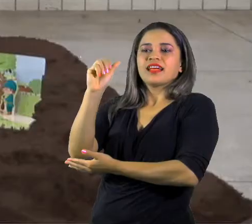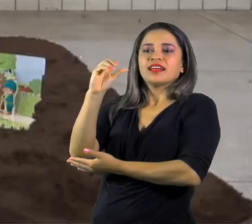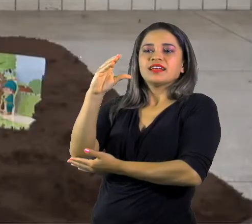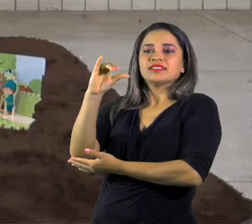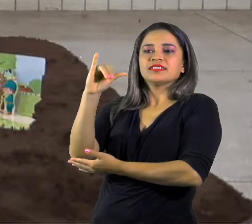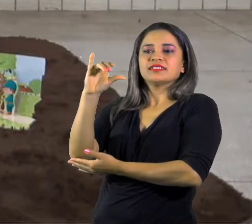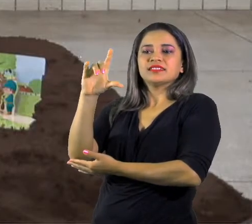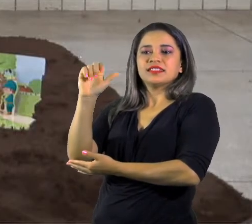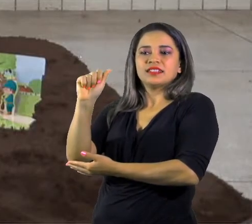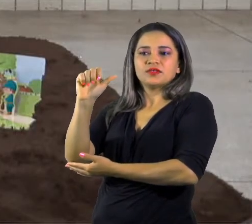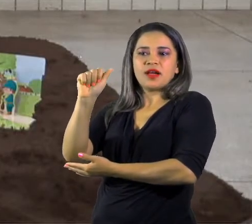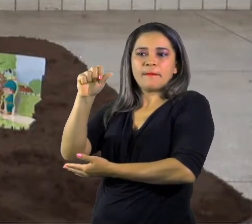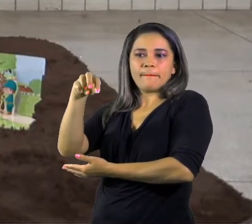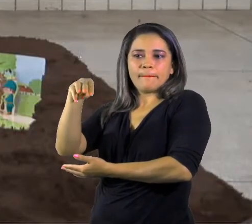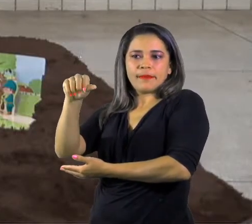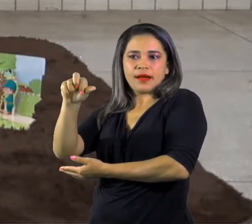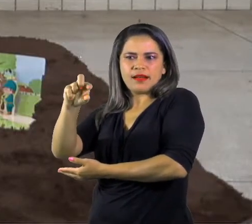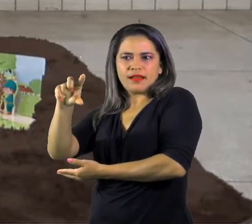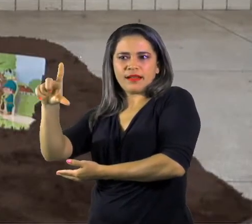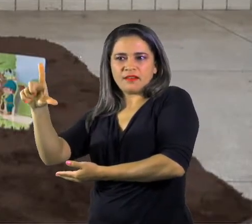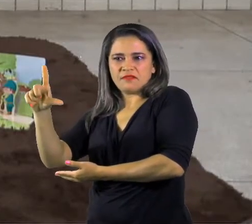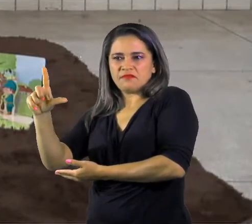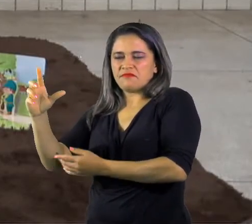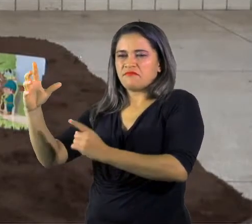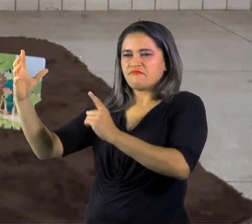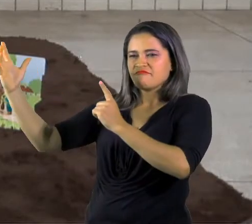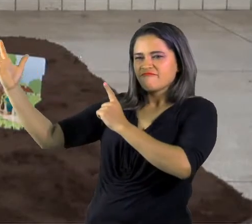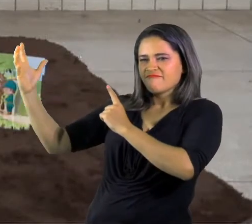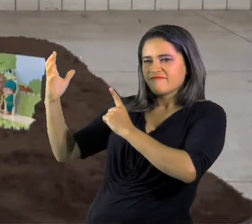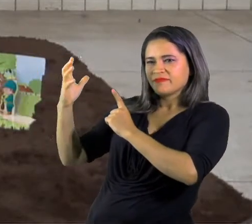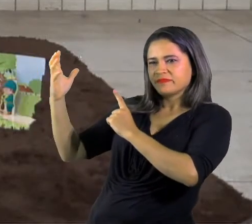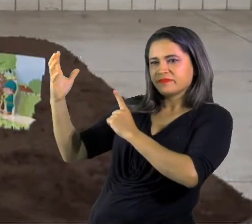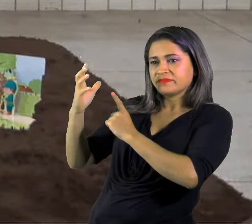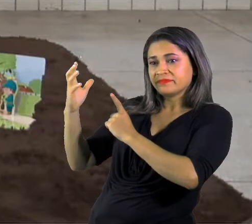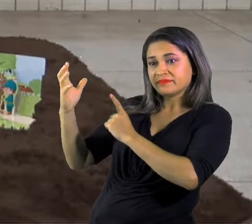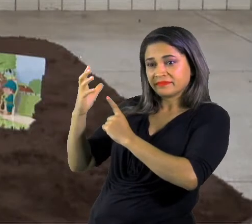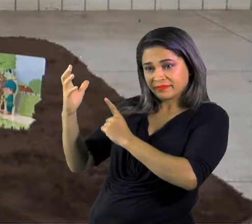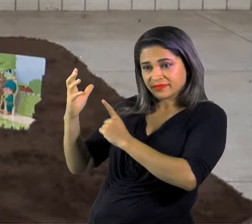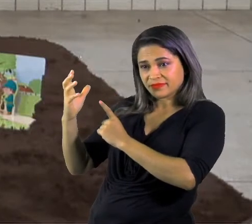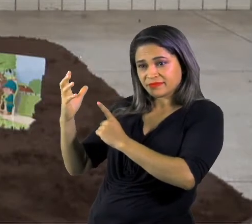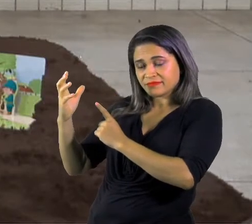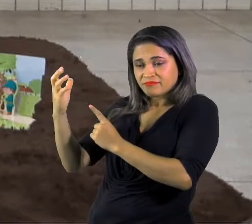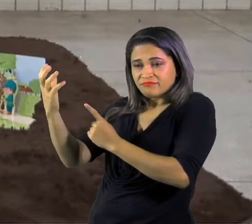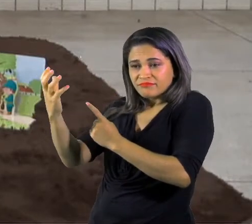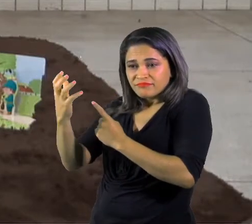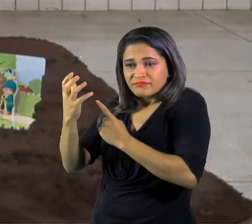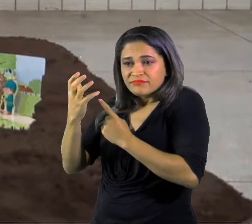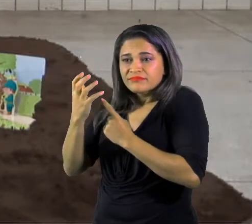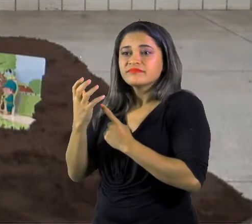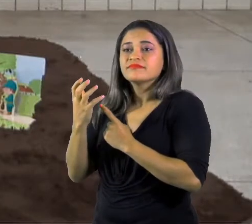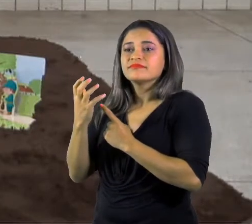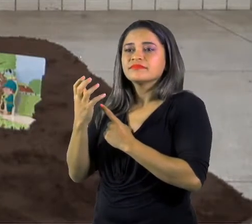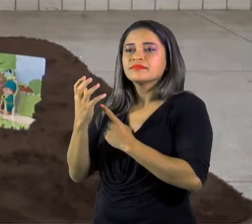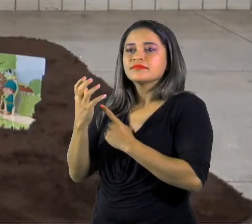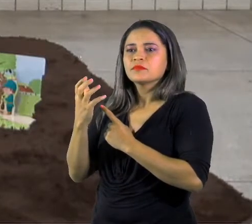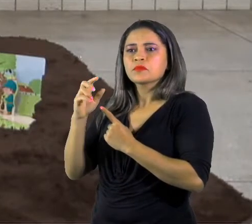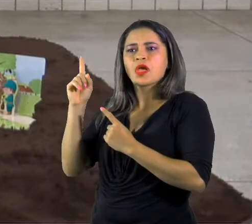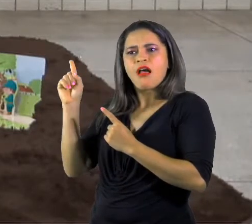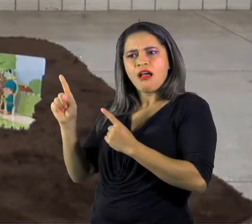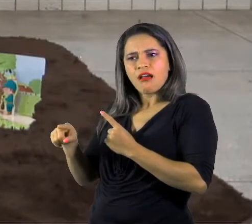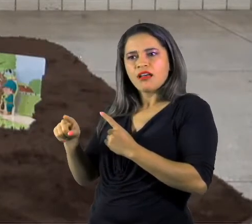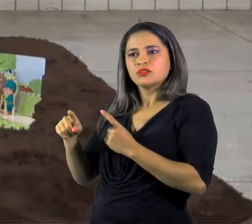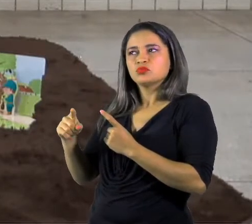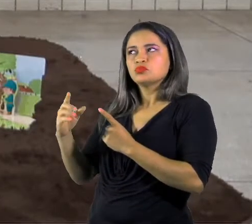foi inspirado, existem muitas referências que nos dizem que ele foi inspirado no conto do João e o